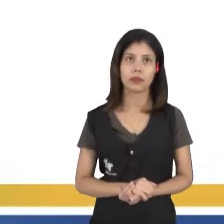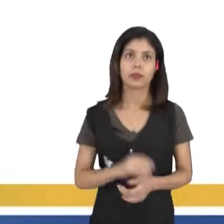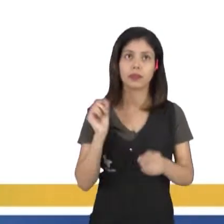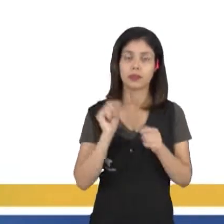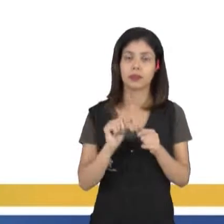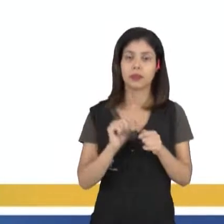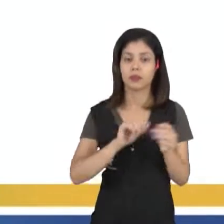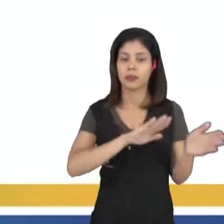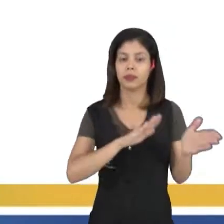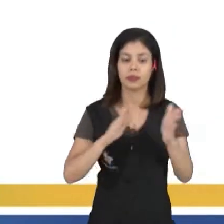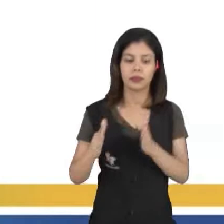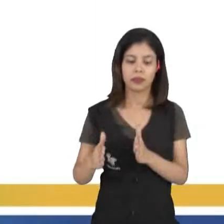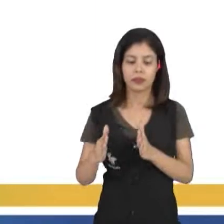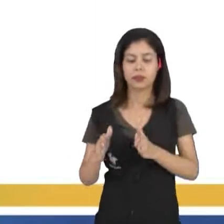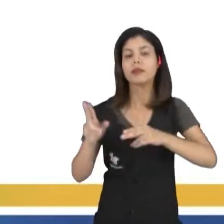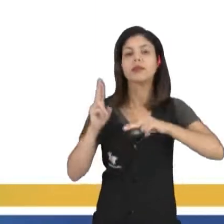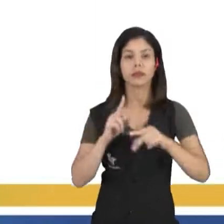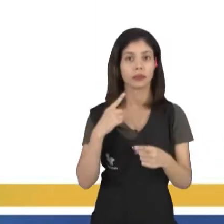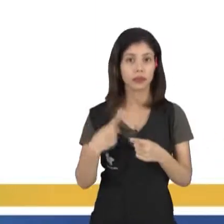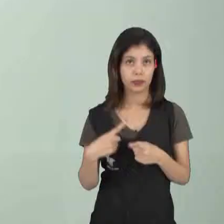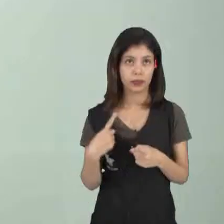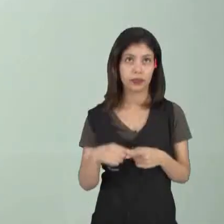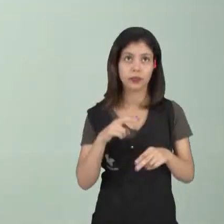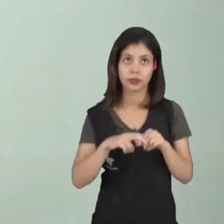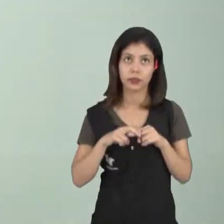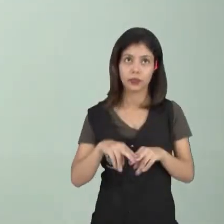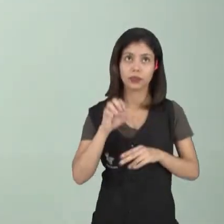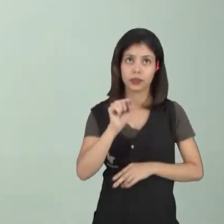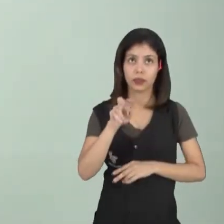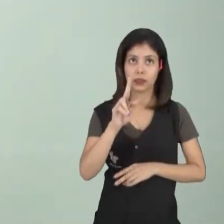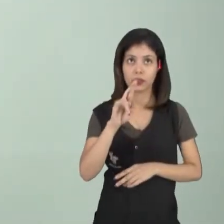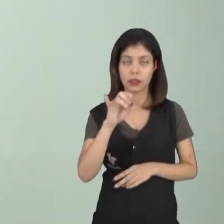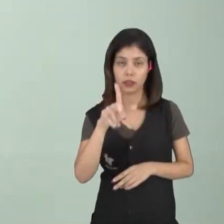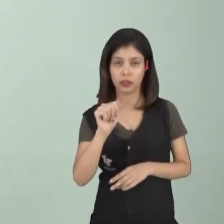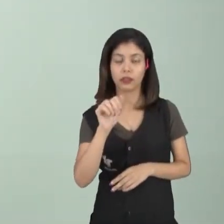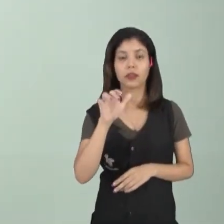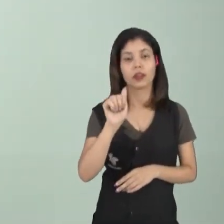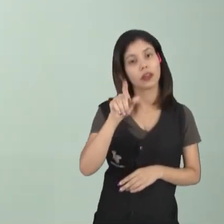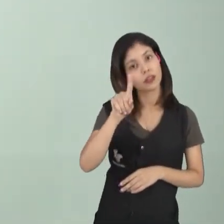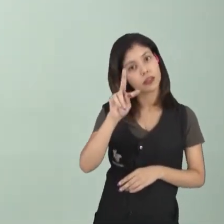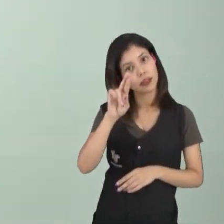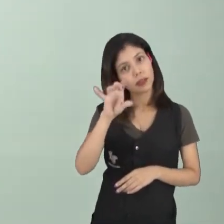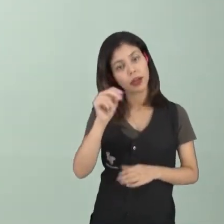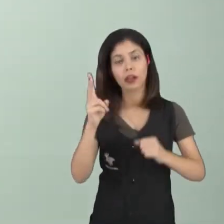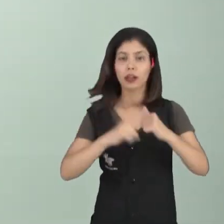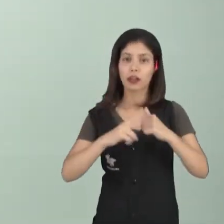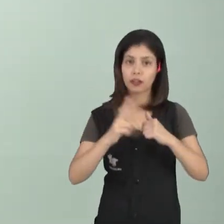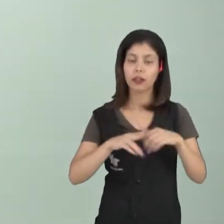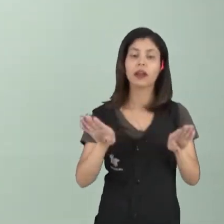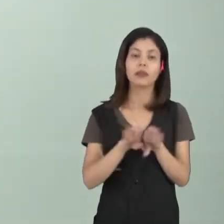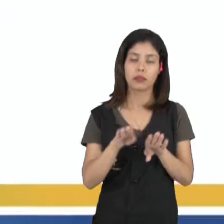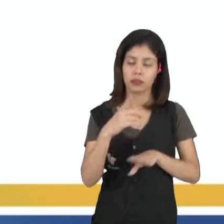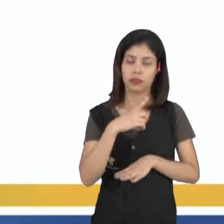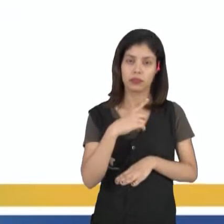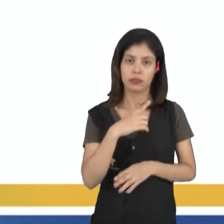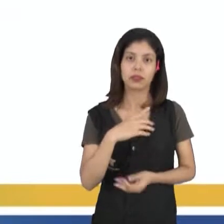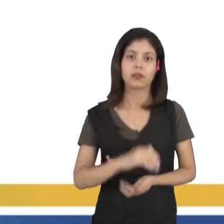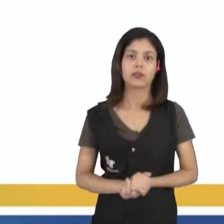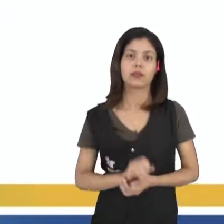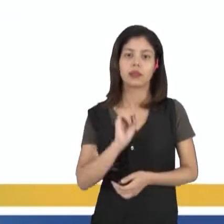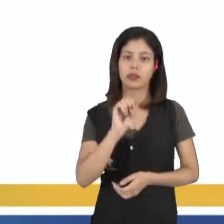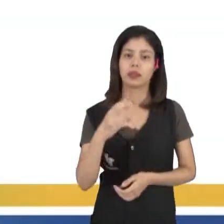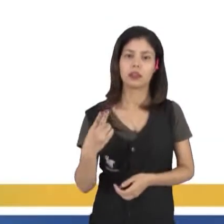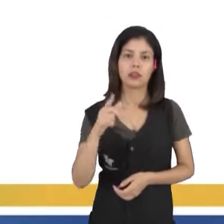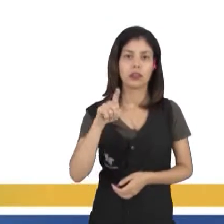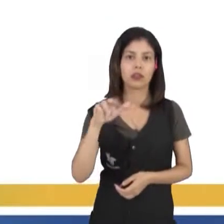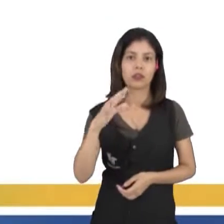elas fazem parte ali, por isso que é adverbial, né? Subordinadas adverbial, ela tem esse valor de advérbio, tá? Ou então de